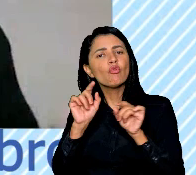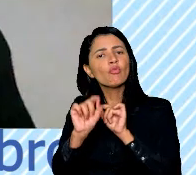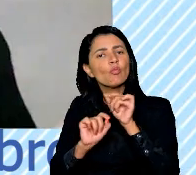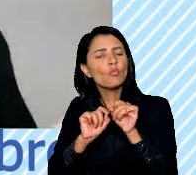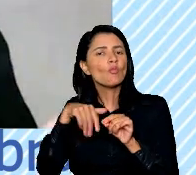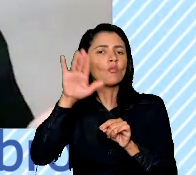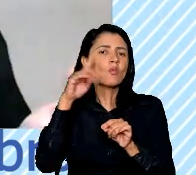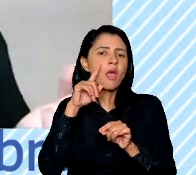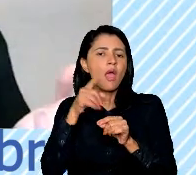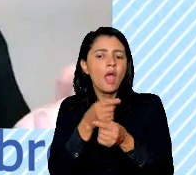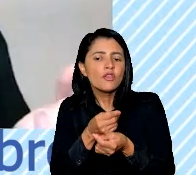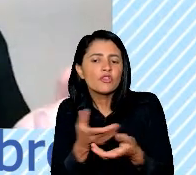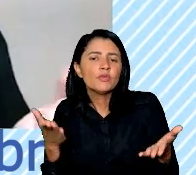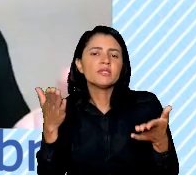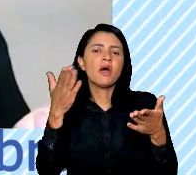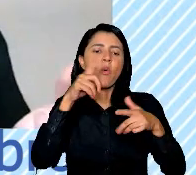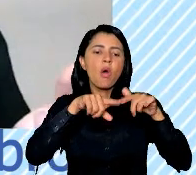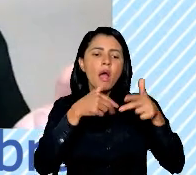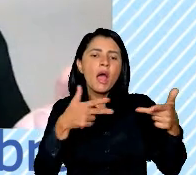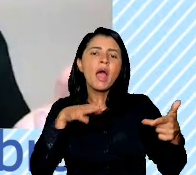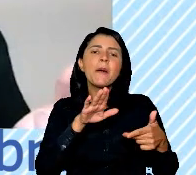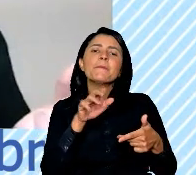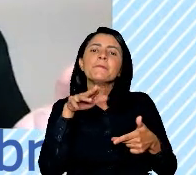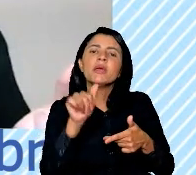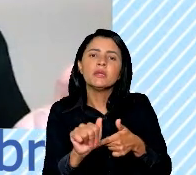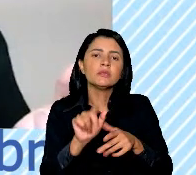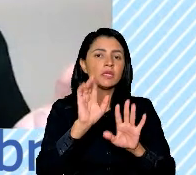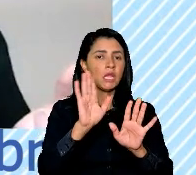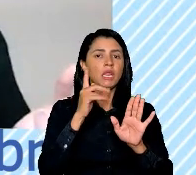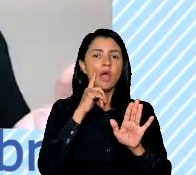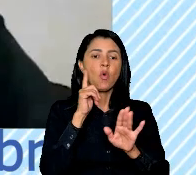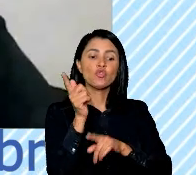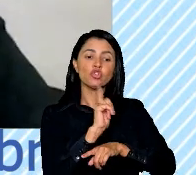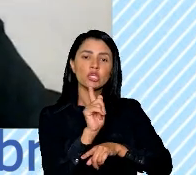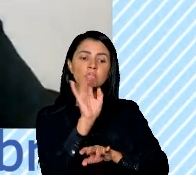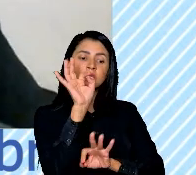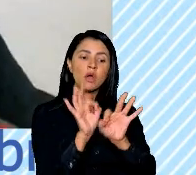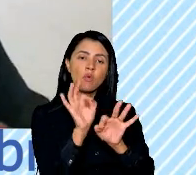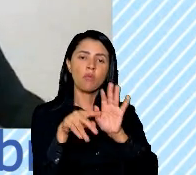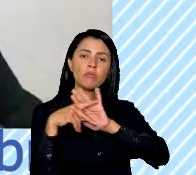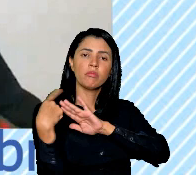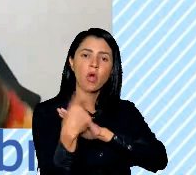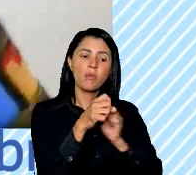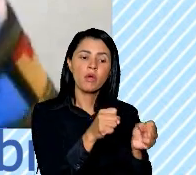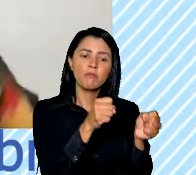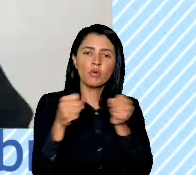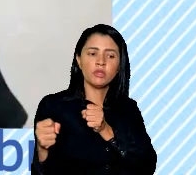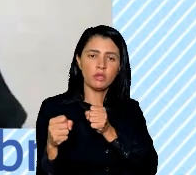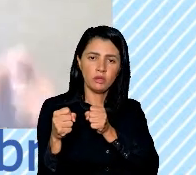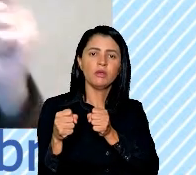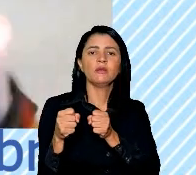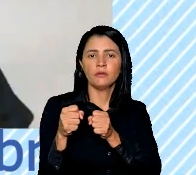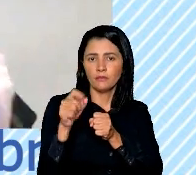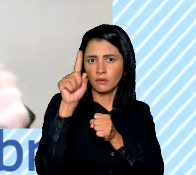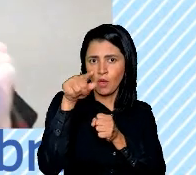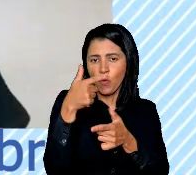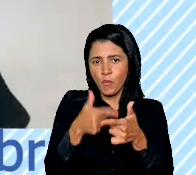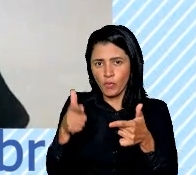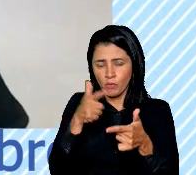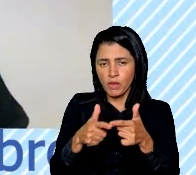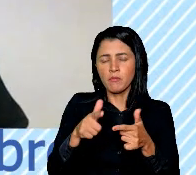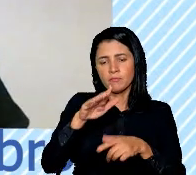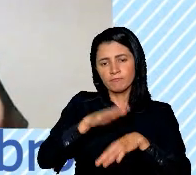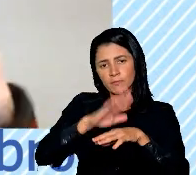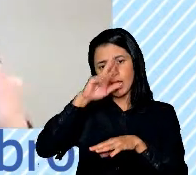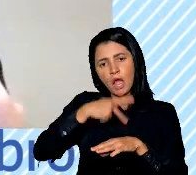de bens e não a autogestão do poder. Há que se entender o problema da autogestão